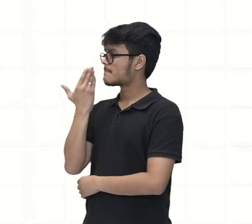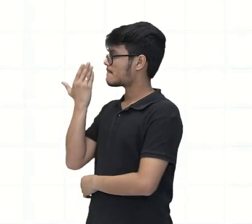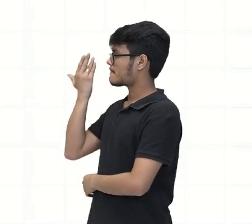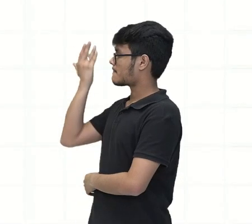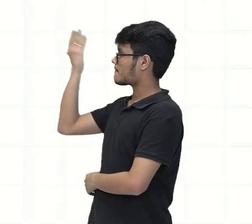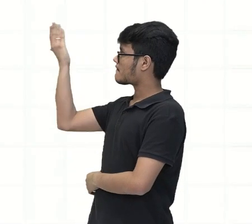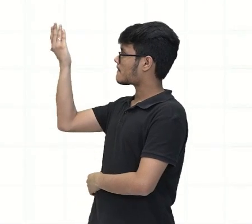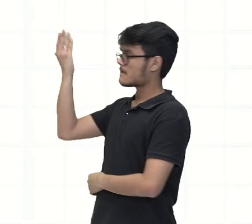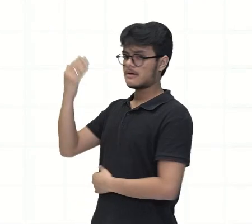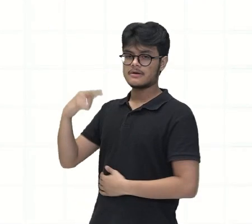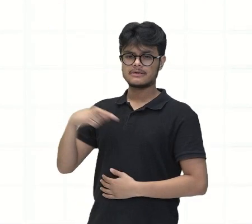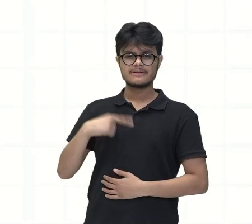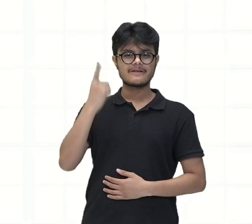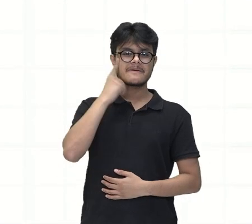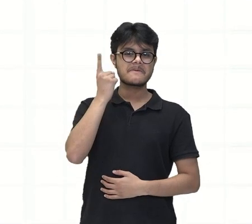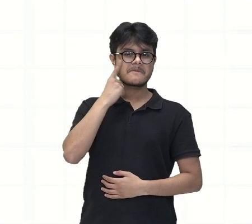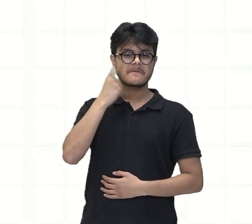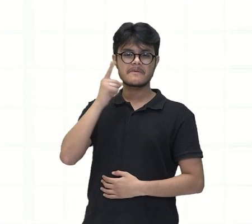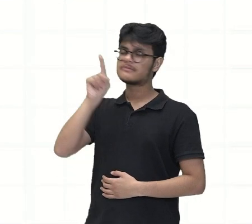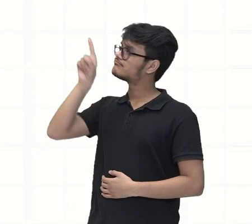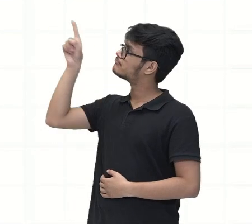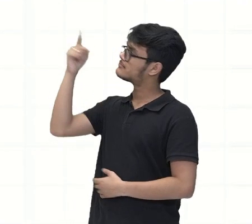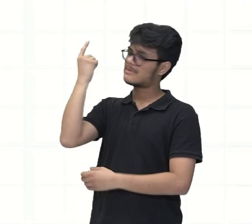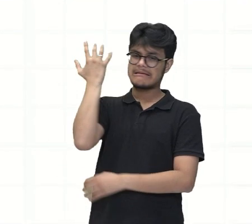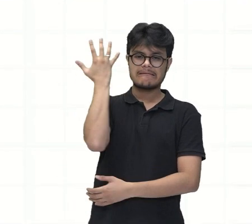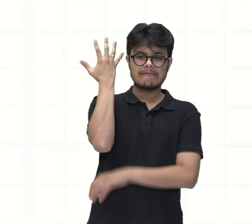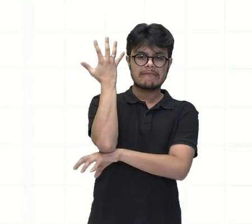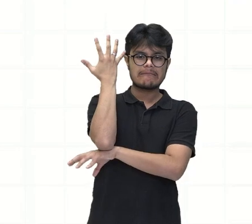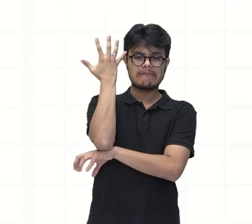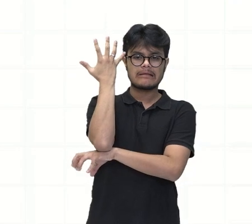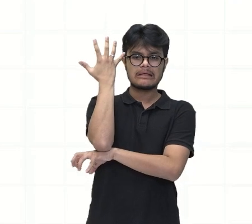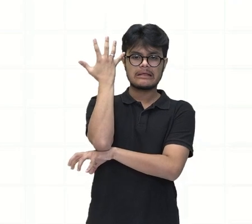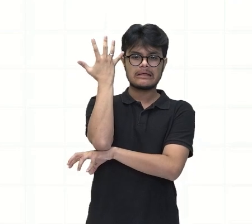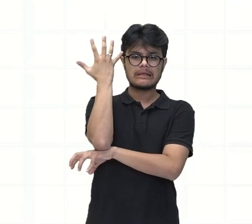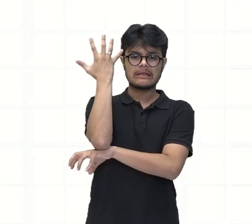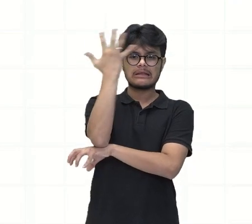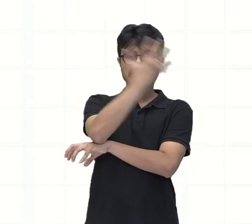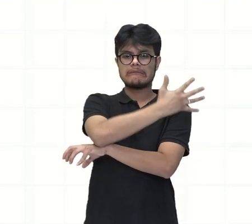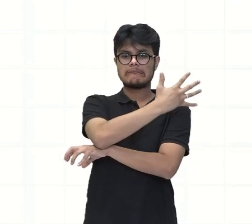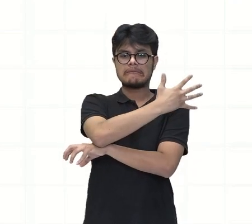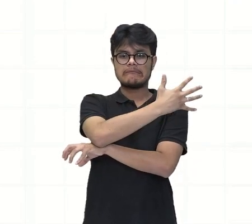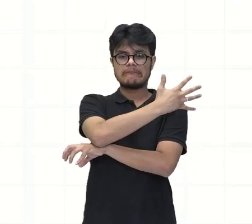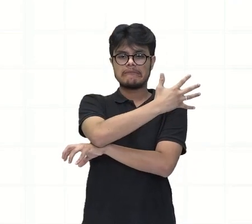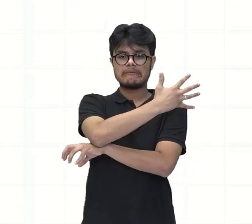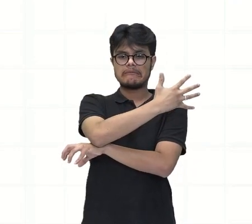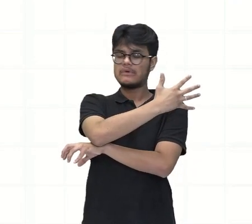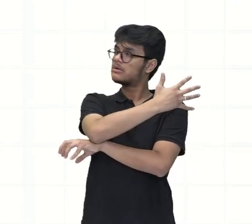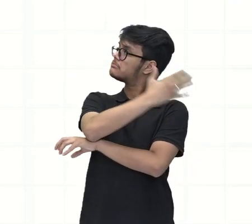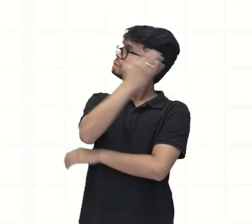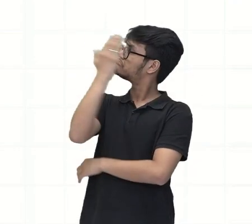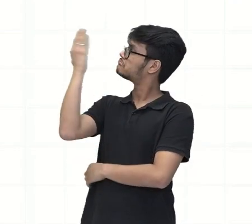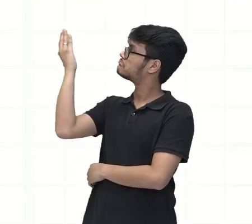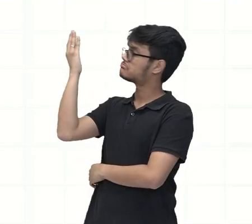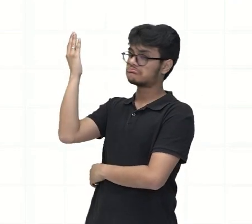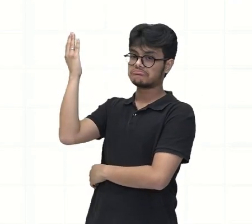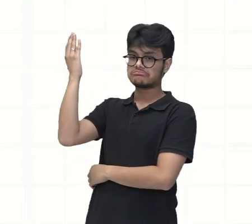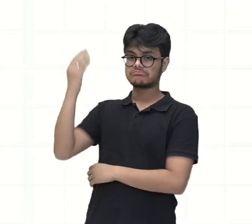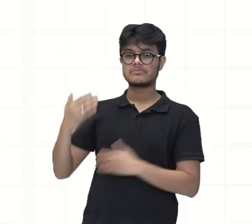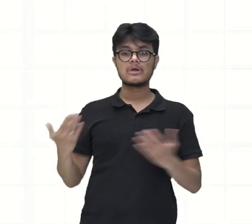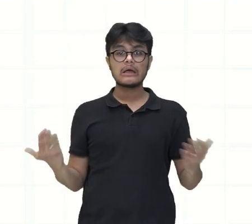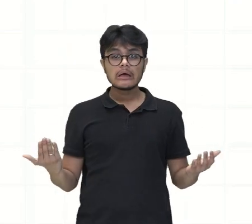aqui, ó, vocês estão reconhecendo que uma árvore caiu? Então, essas